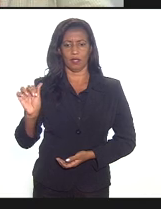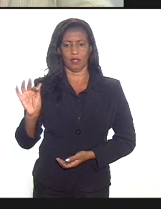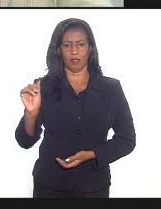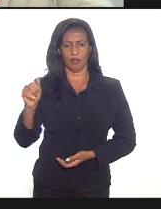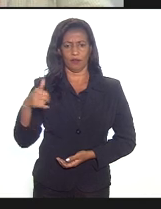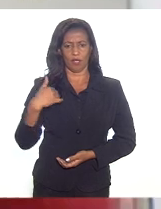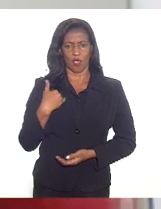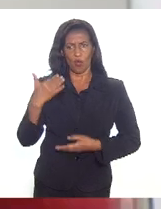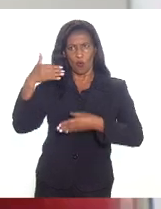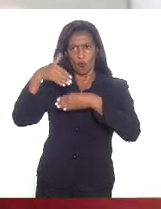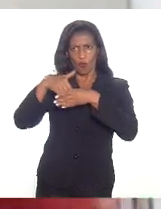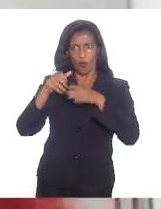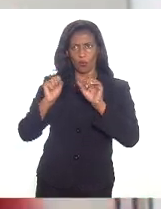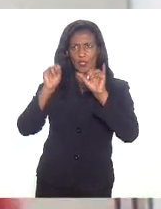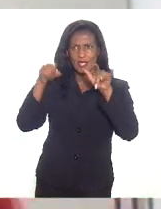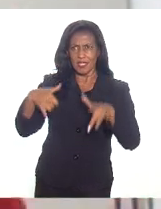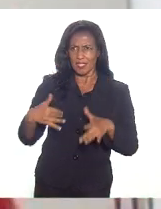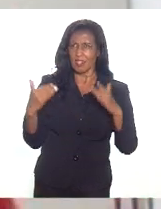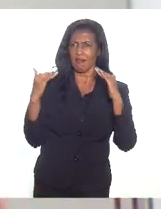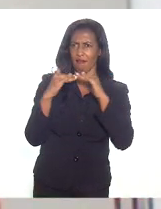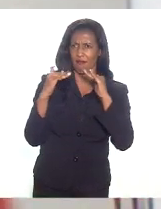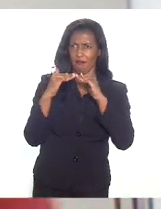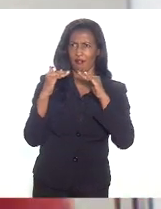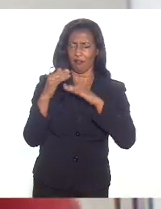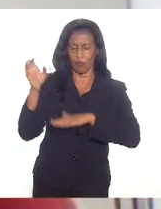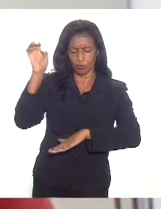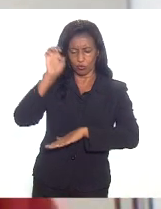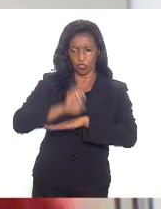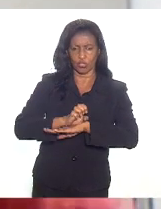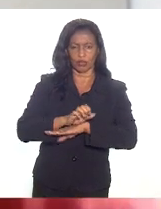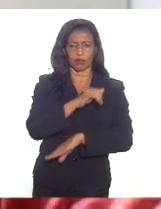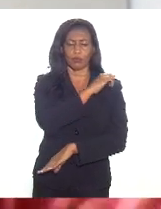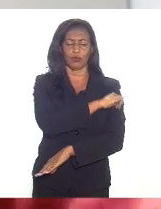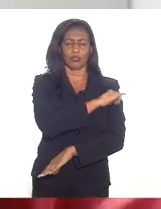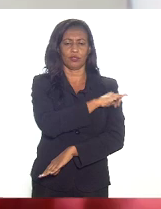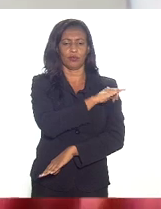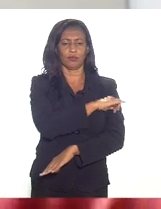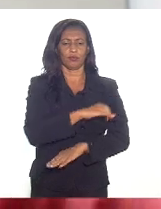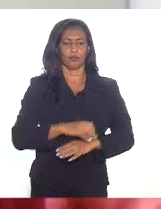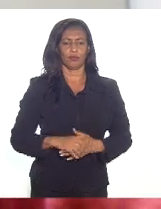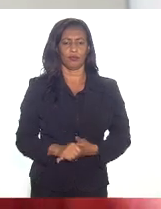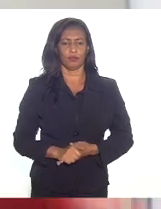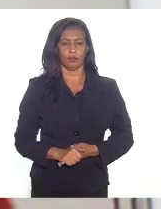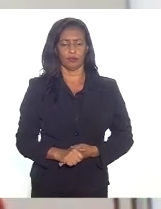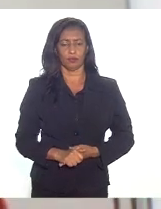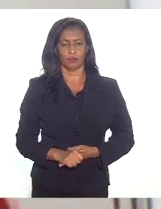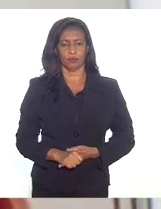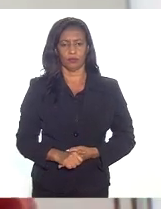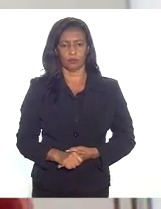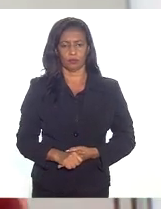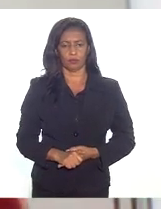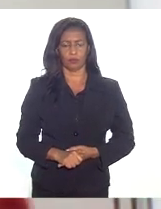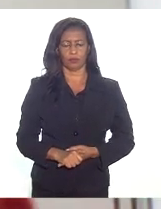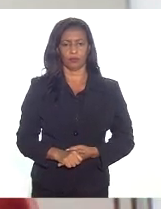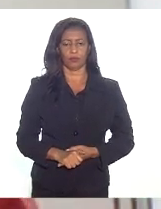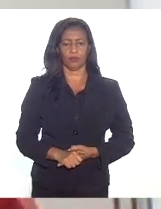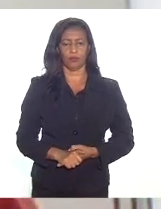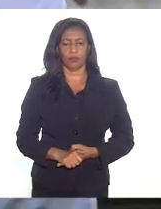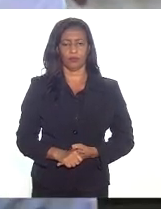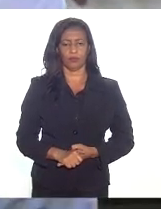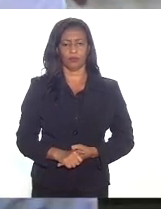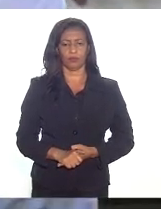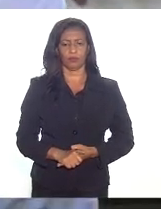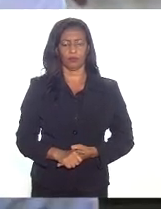Voto sim, senhor presidente. A favor da SEDAI, a favor do Estado do Rio de Janeiro e contra essa privatização. Voto sim.